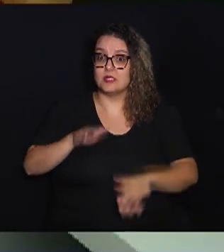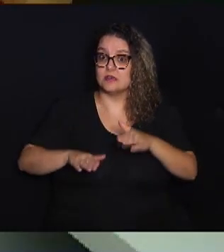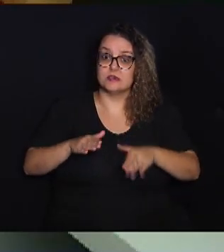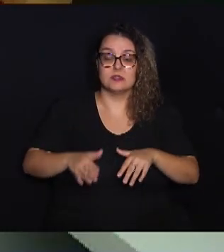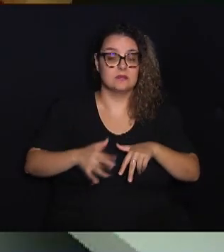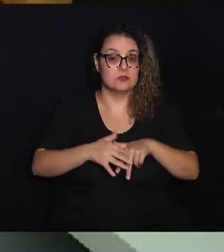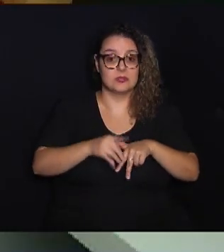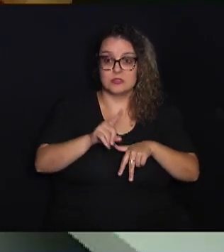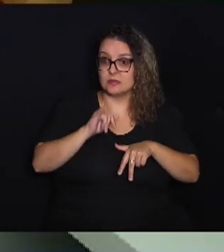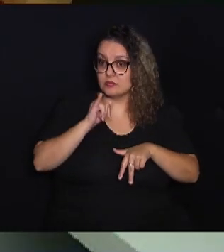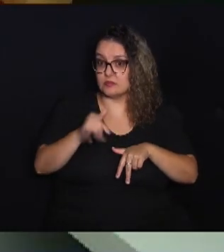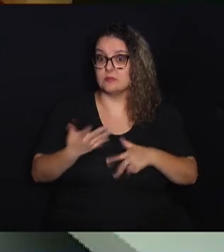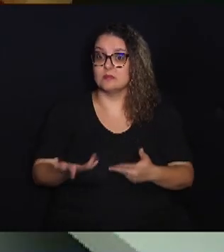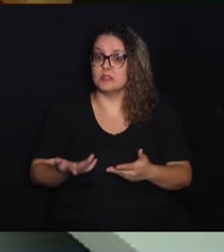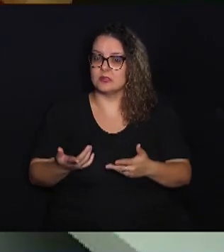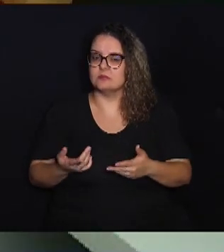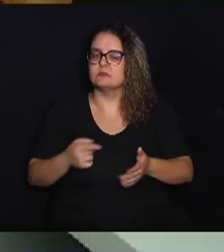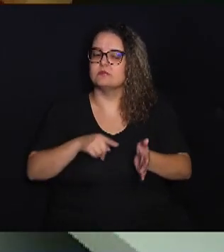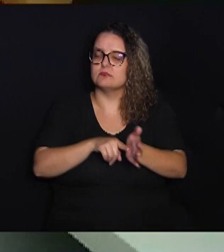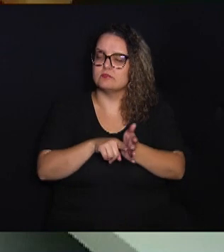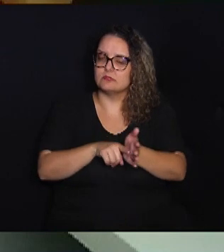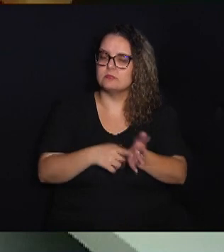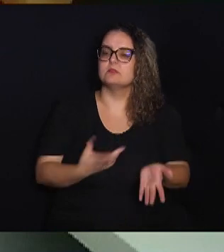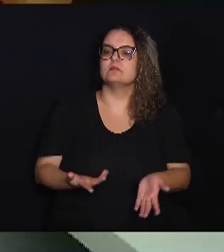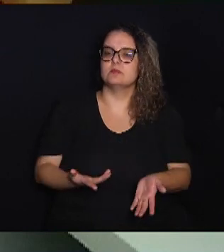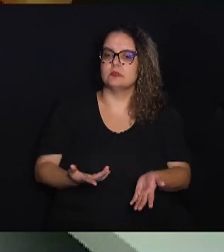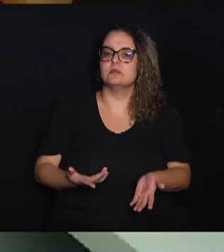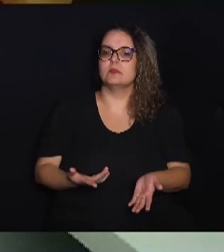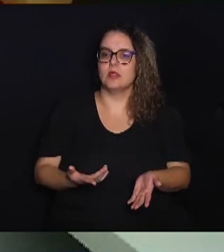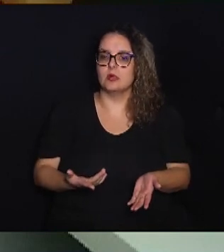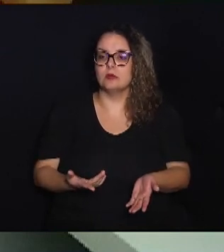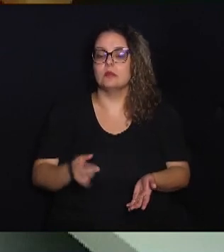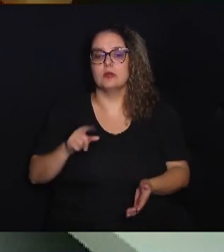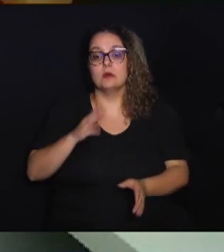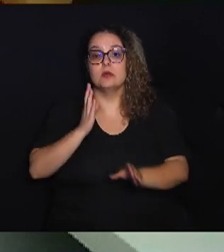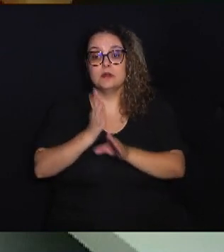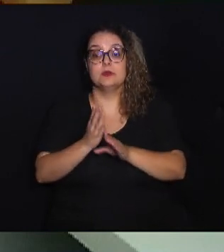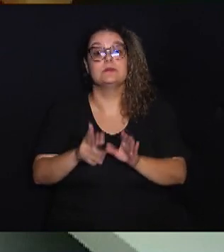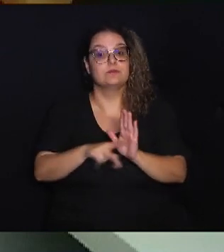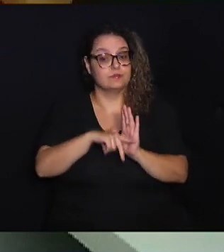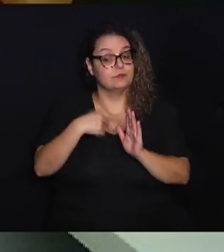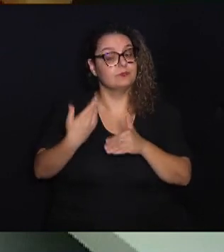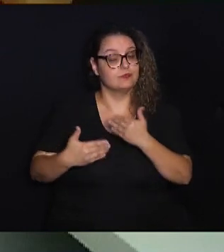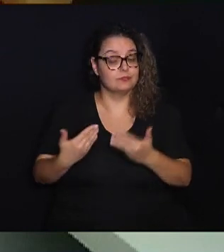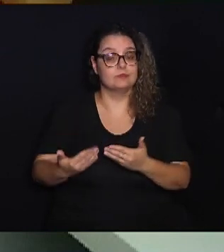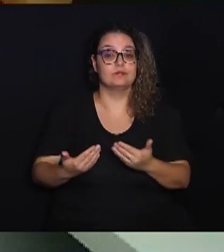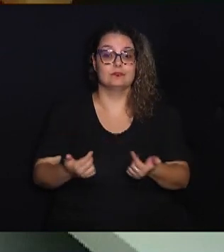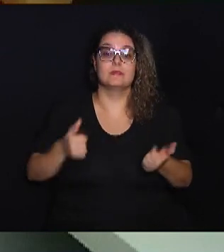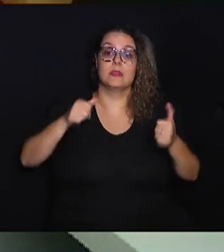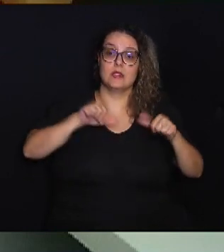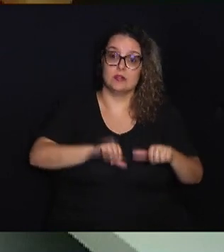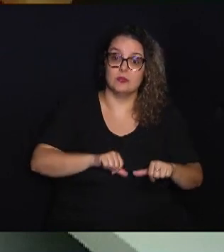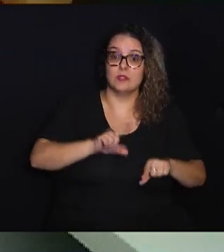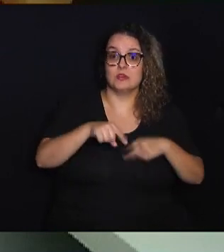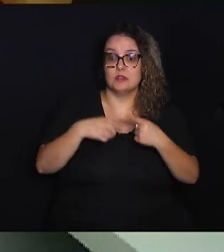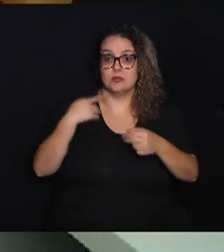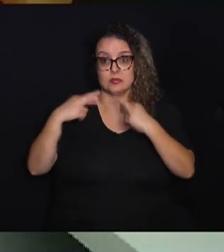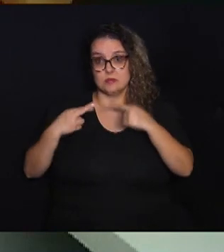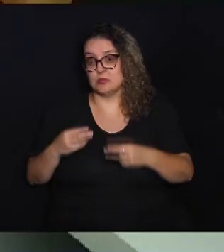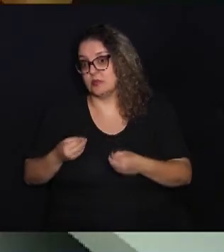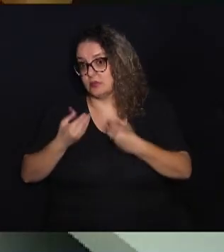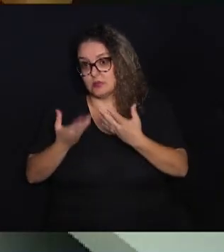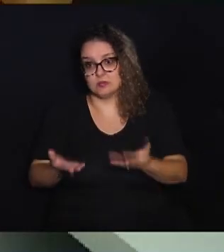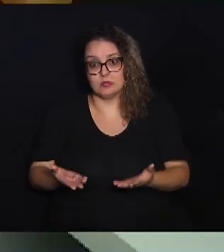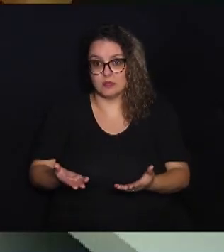falar, mas aí você puxando o novelo, você vai descobrindo que faz parte, até piora as outras queixas que ele te traz. Sei